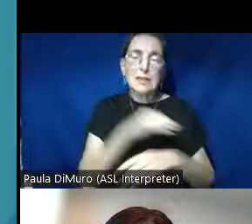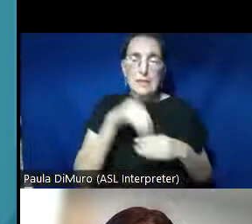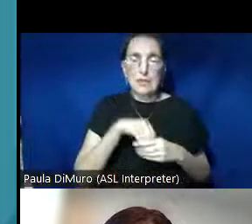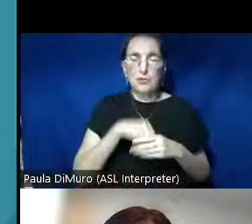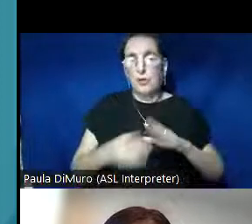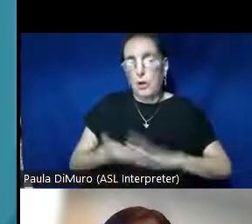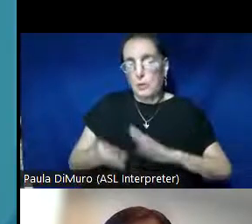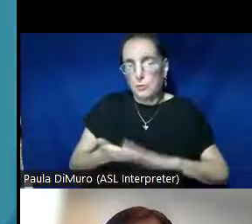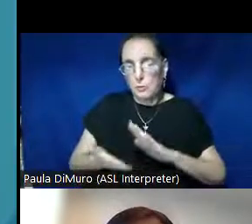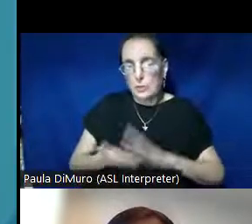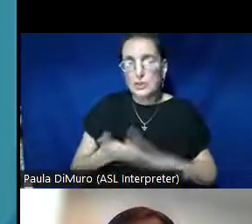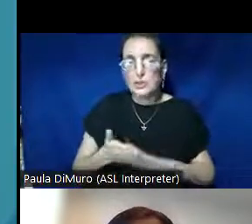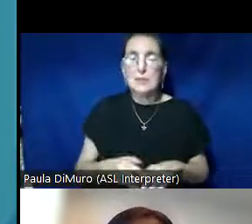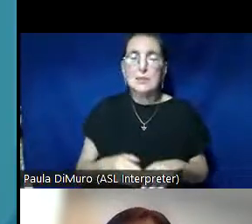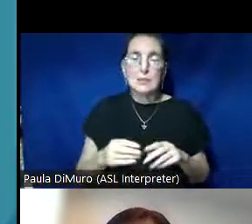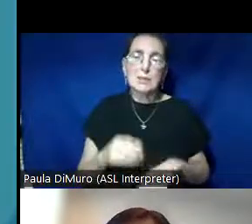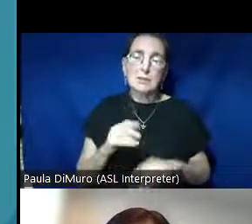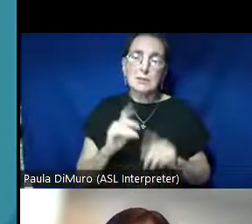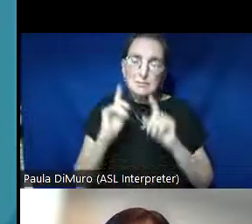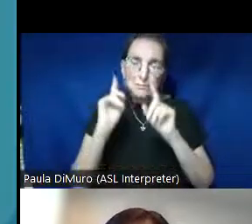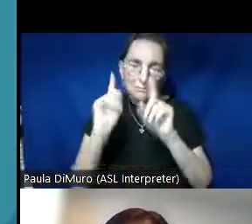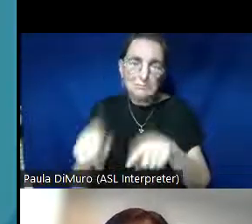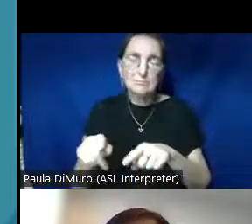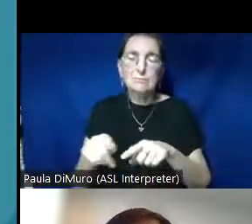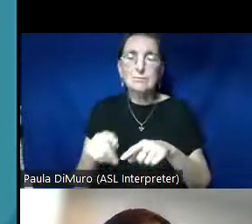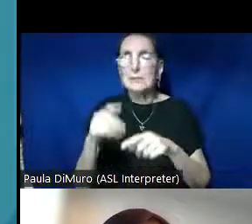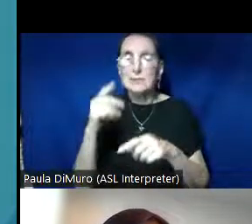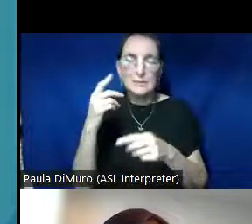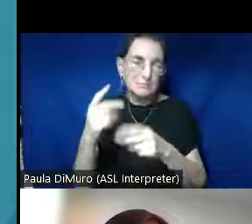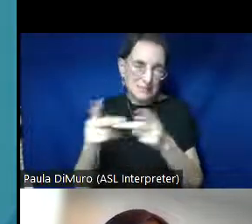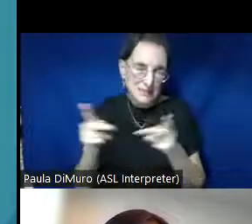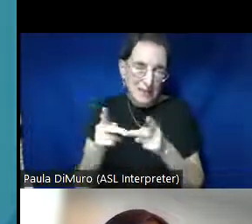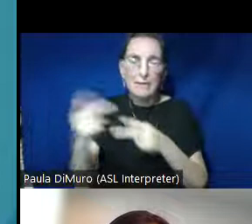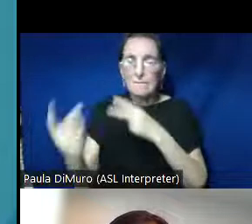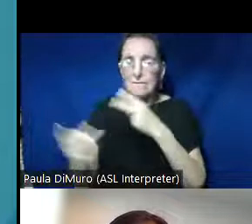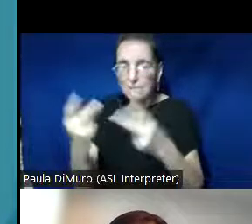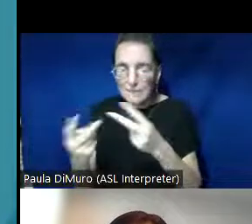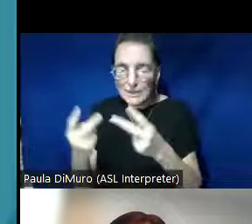melhorar operação interna e